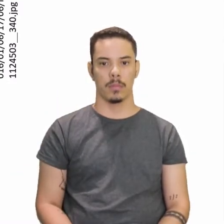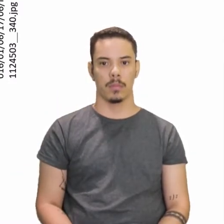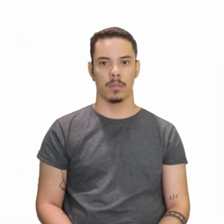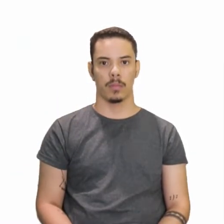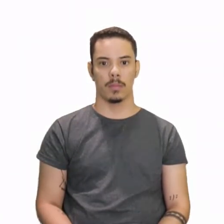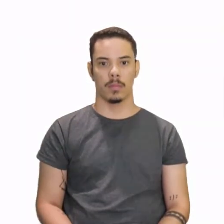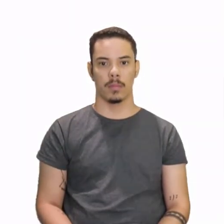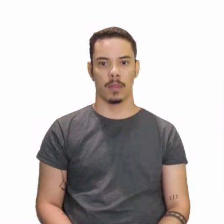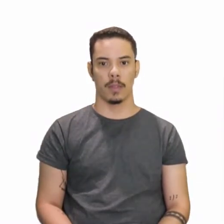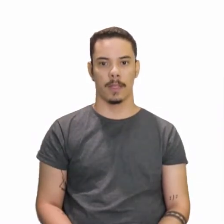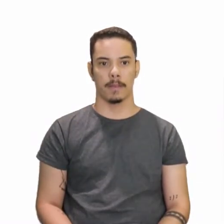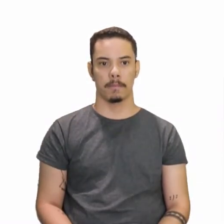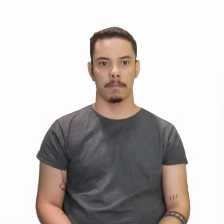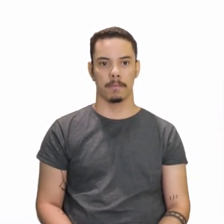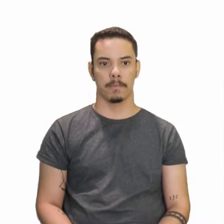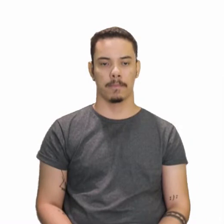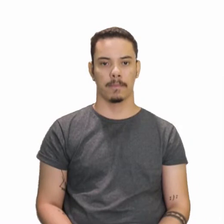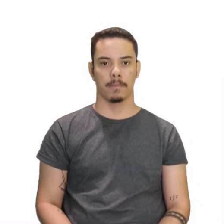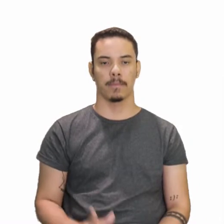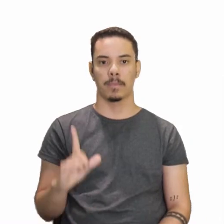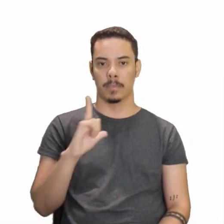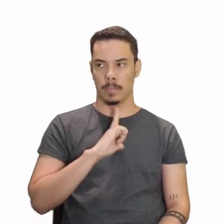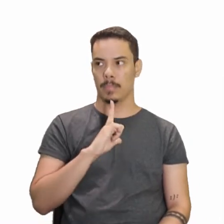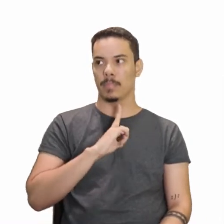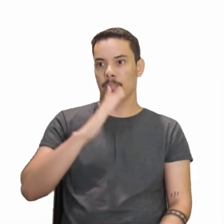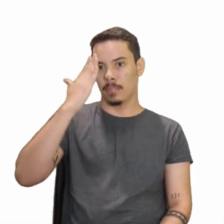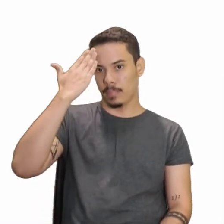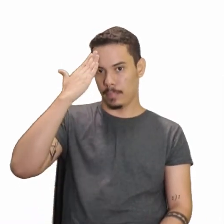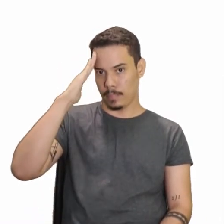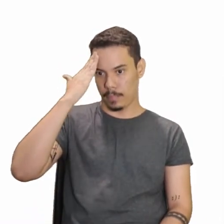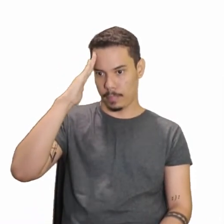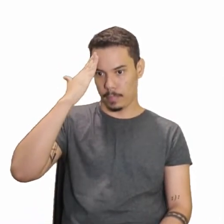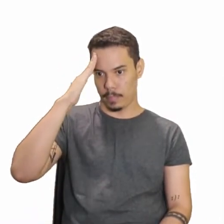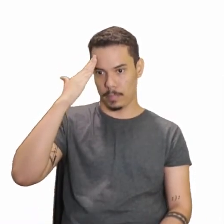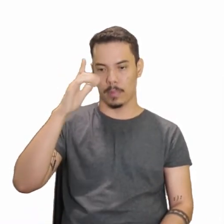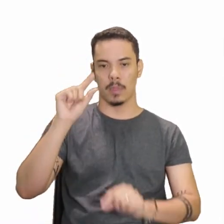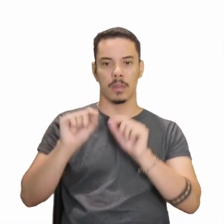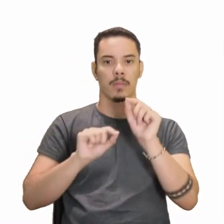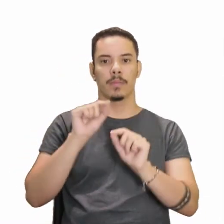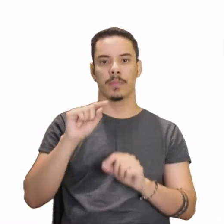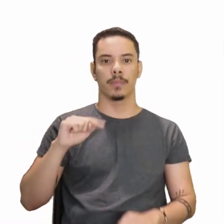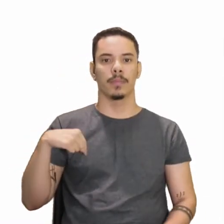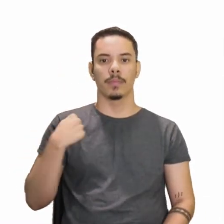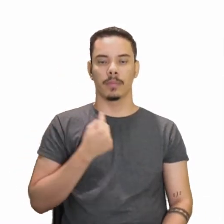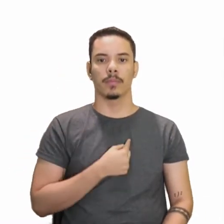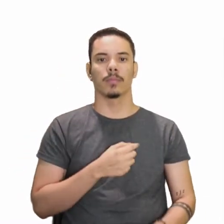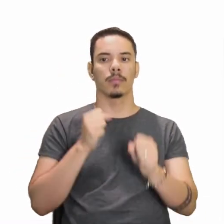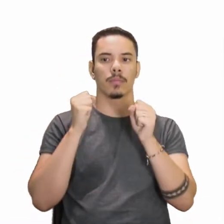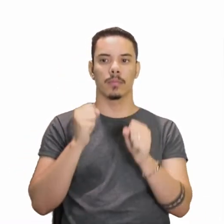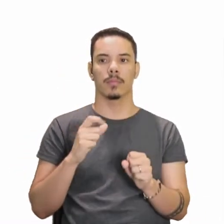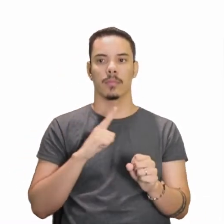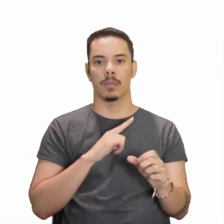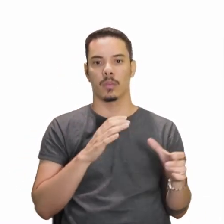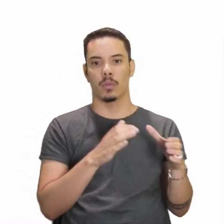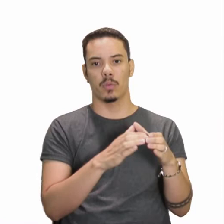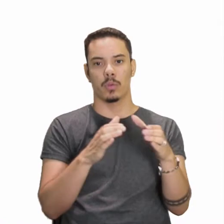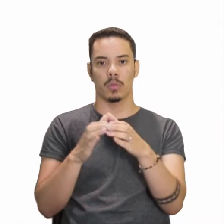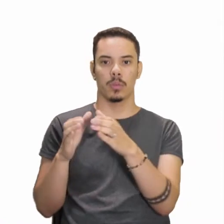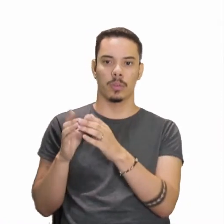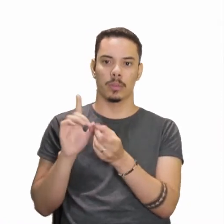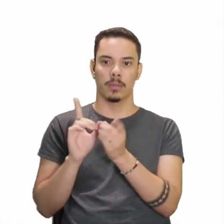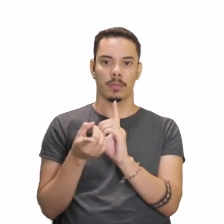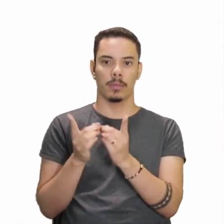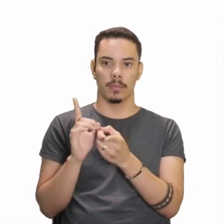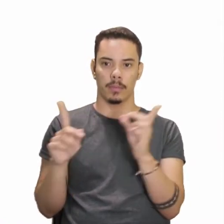negra. Nós vamos ter aqui, entender que nós podemos ter diferentes grupos, né, com